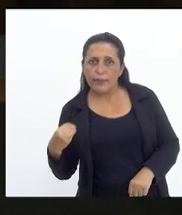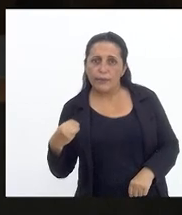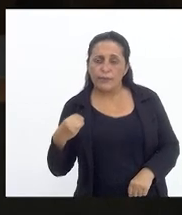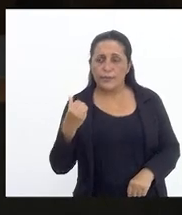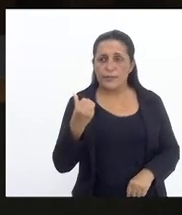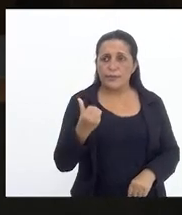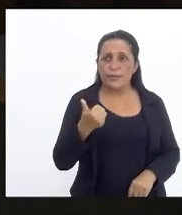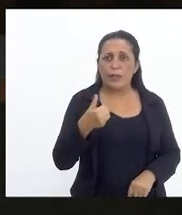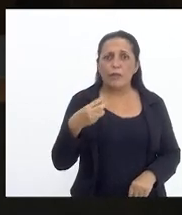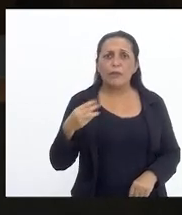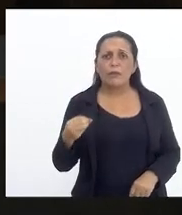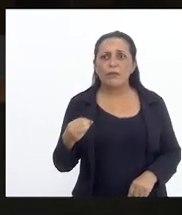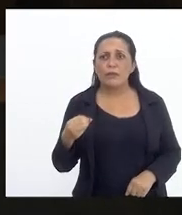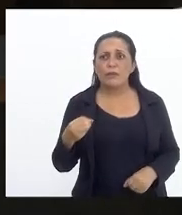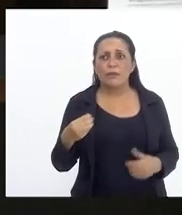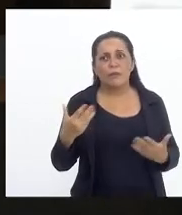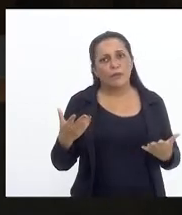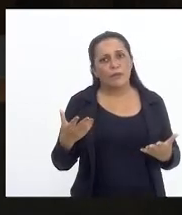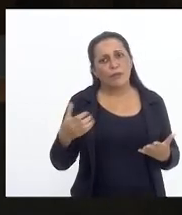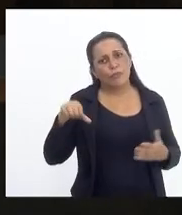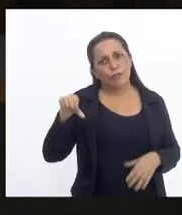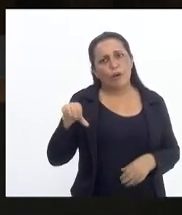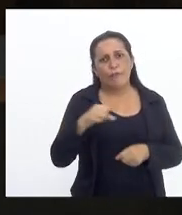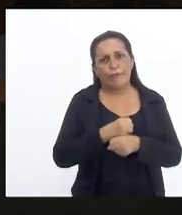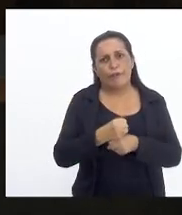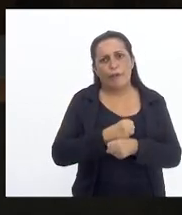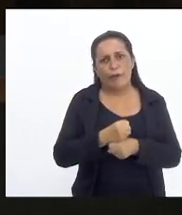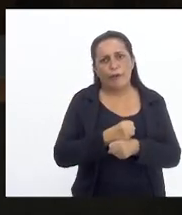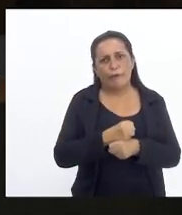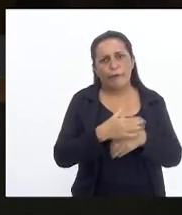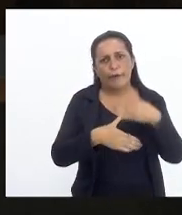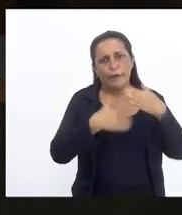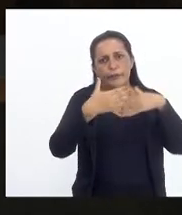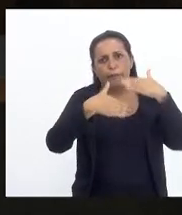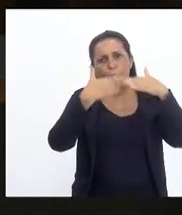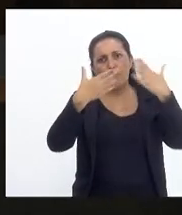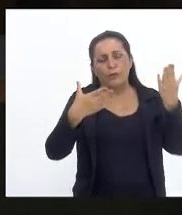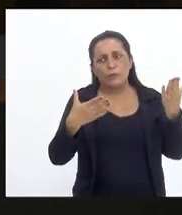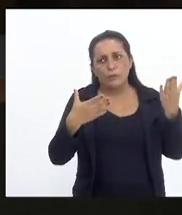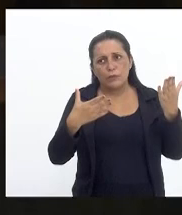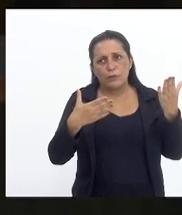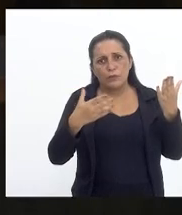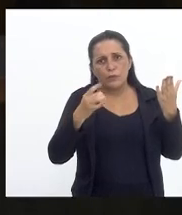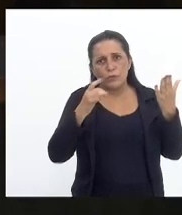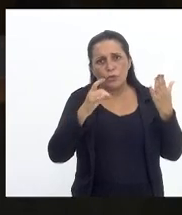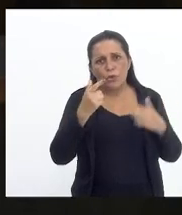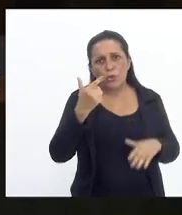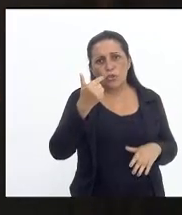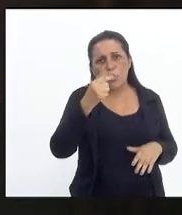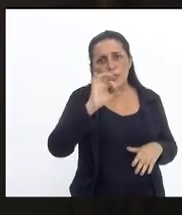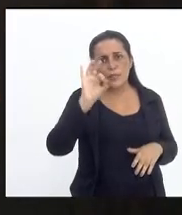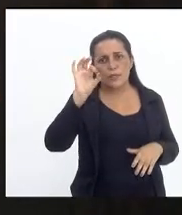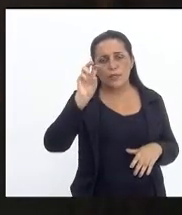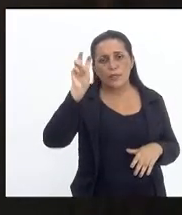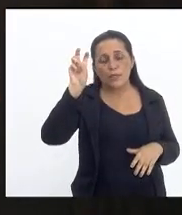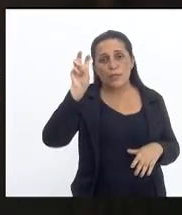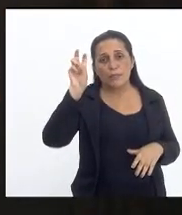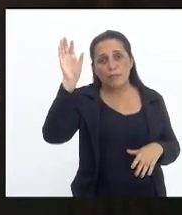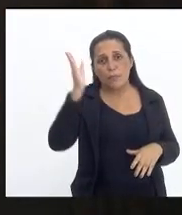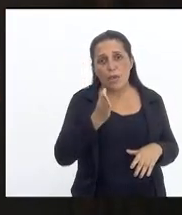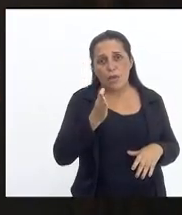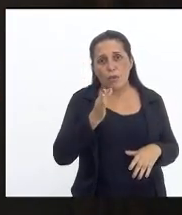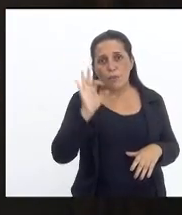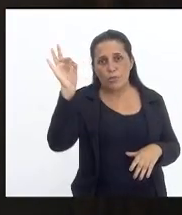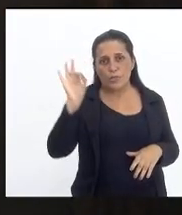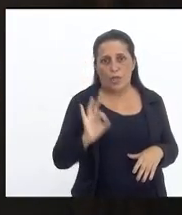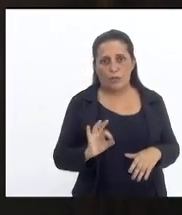índice é 130 então em nove anos o crescimento vai ser apenas de dois e meio por cento que é